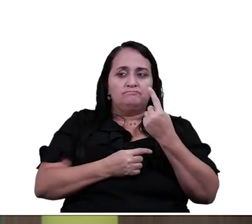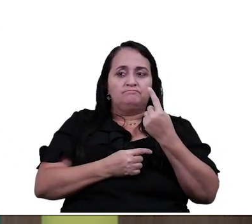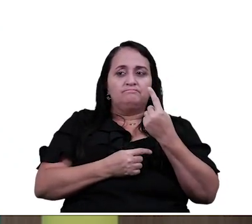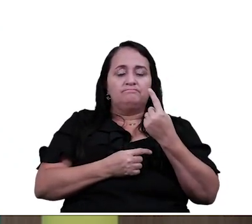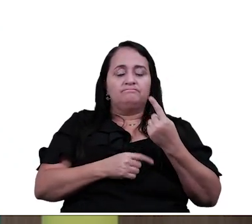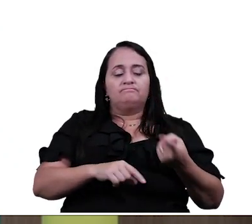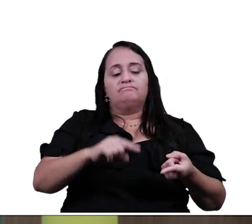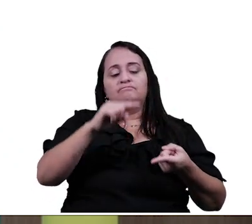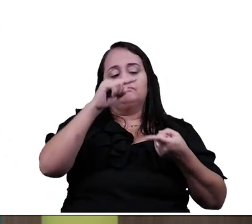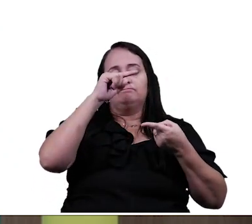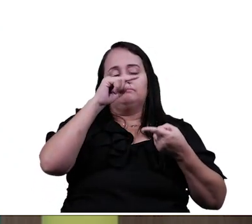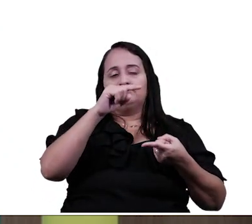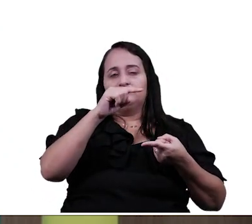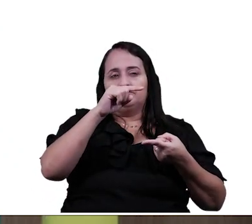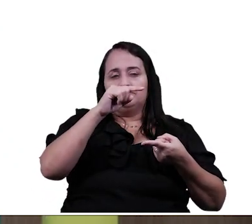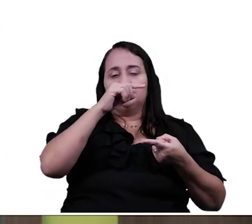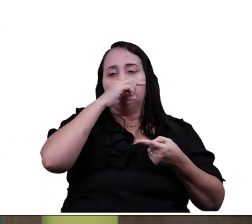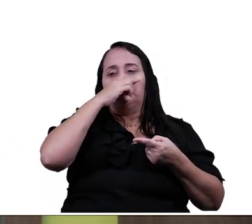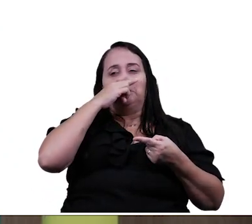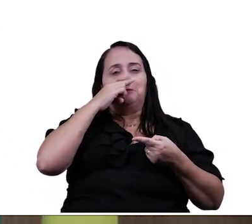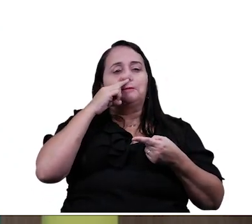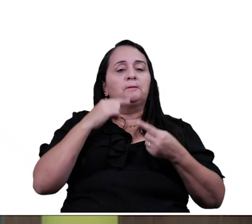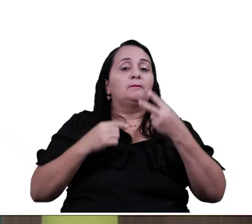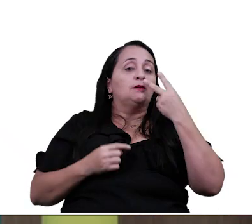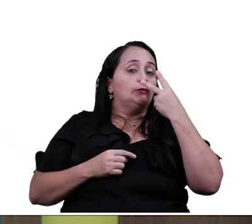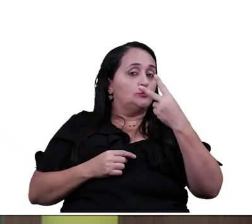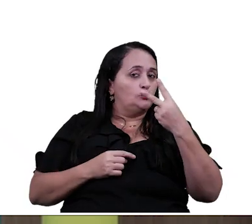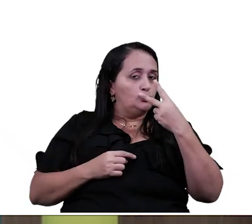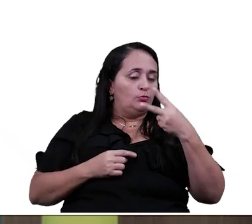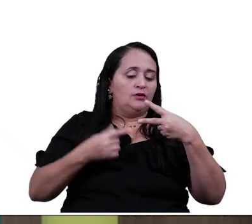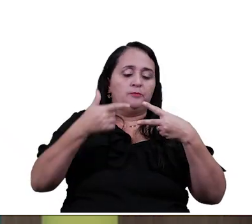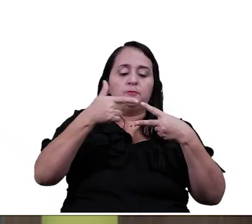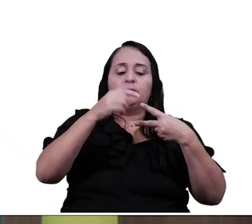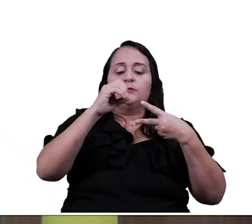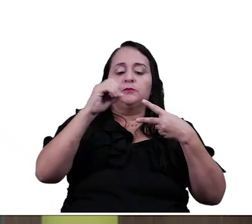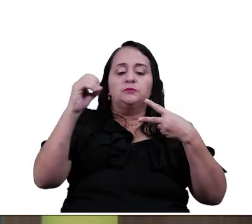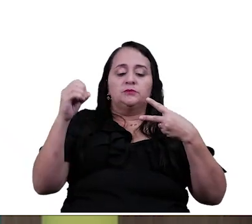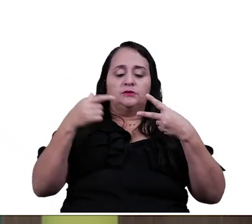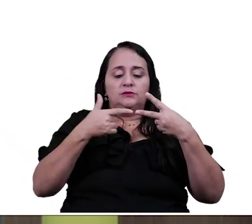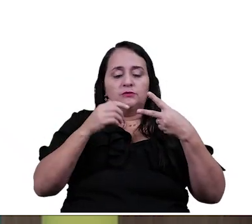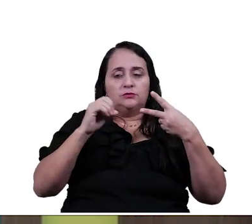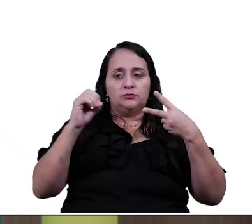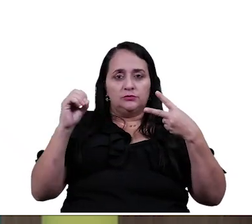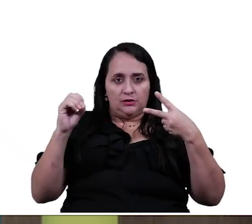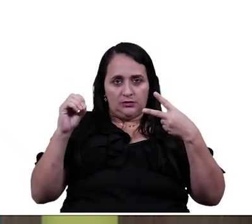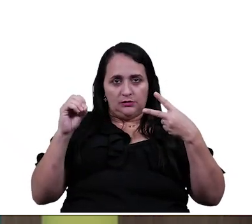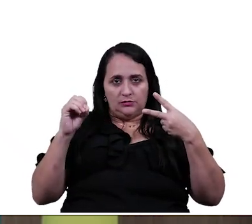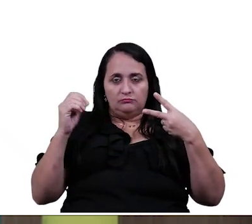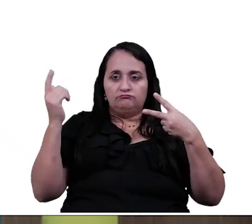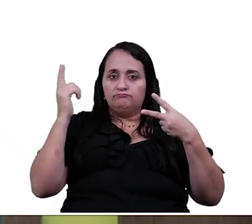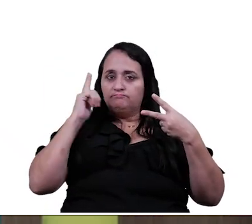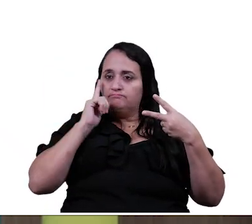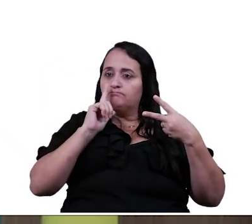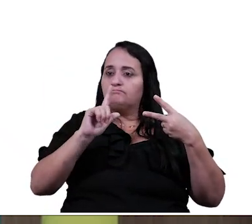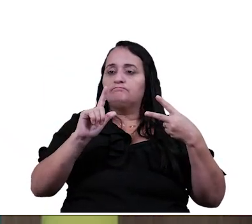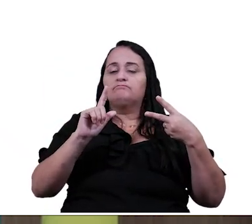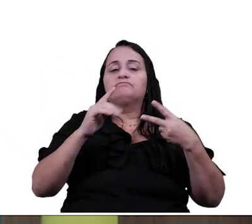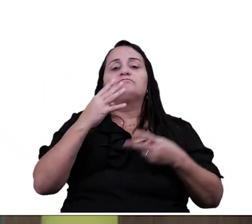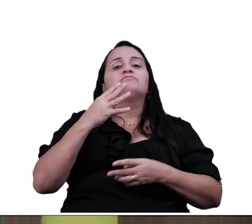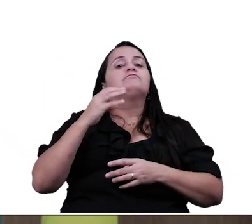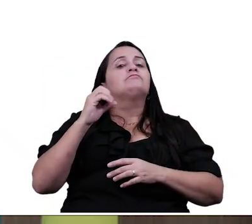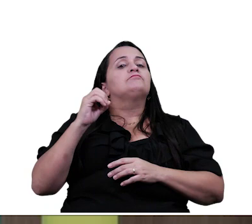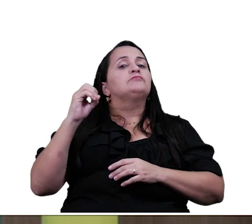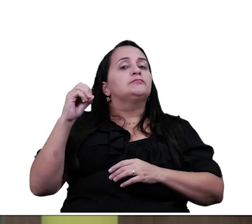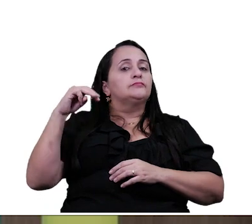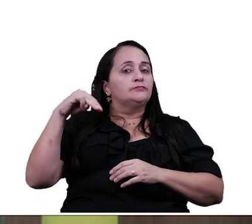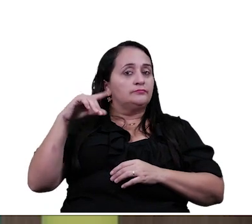minha necessidade. Eu vou precisar duas garrafas de 200 ml, né? Para ter os 400 ml